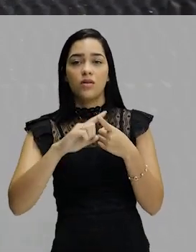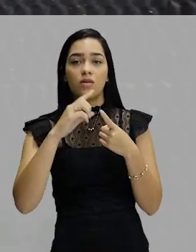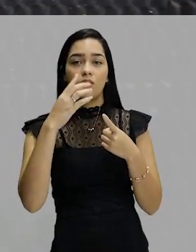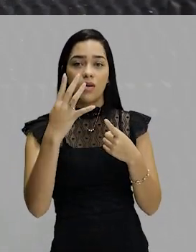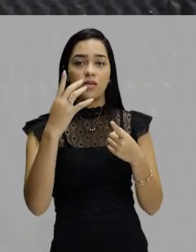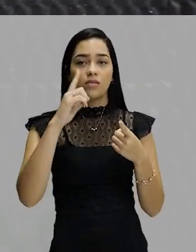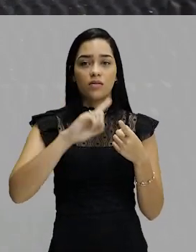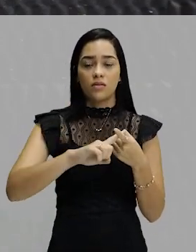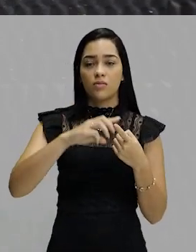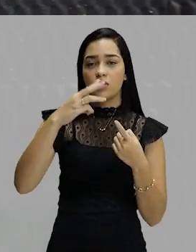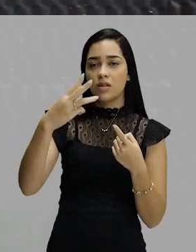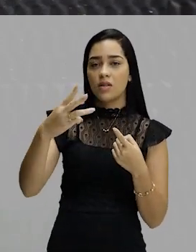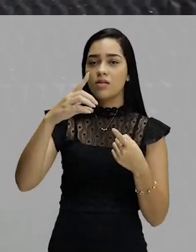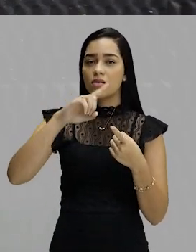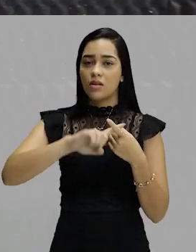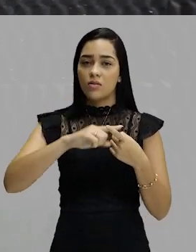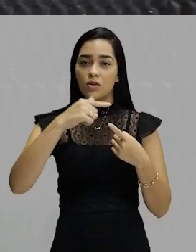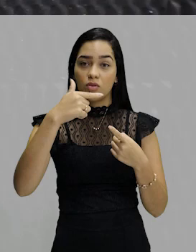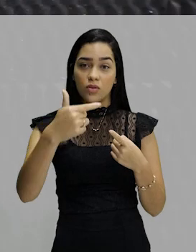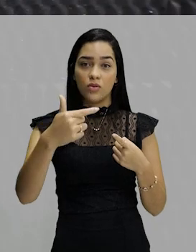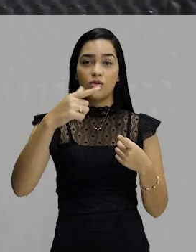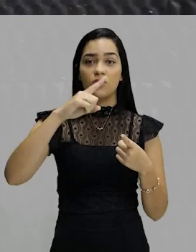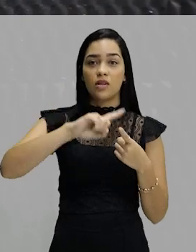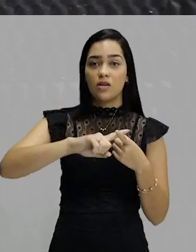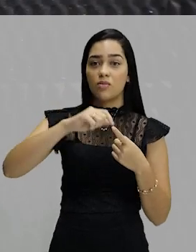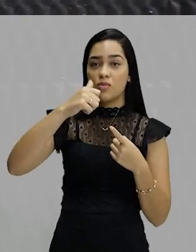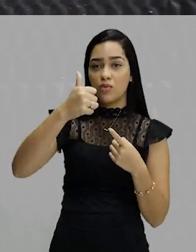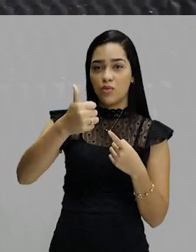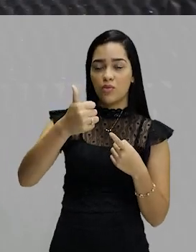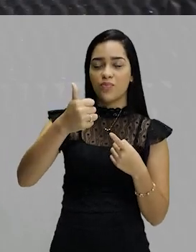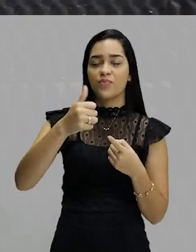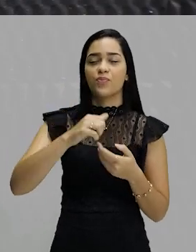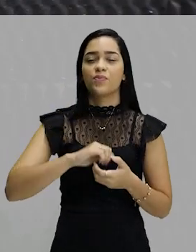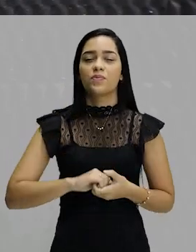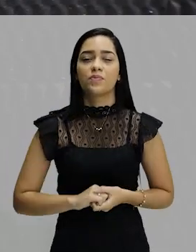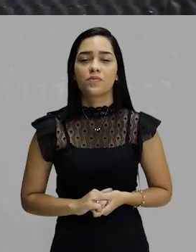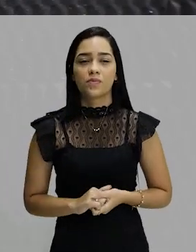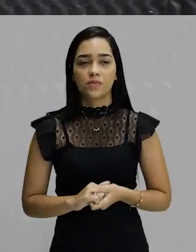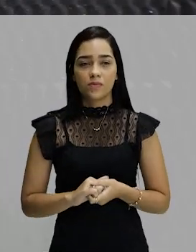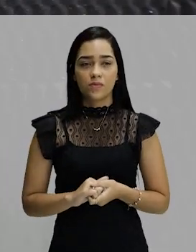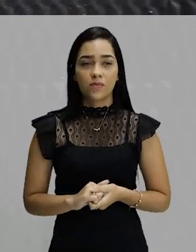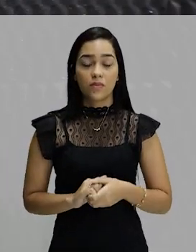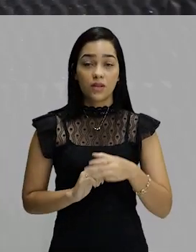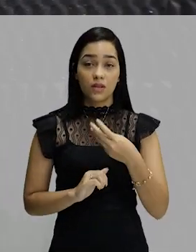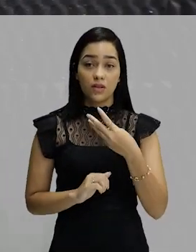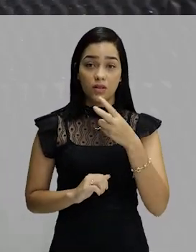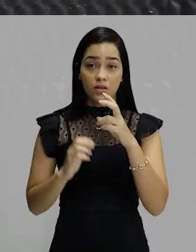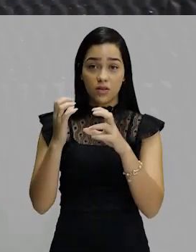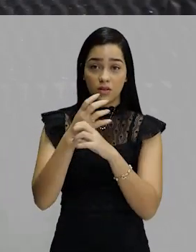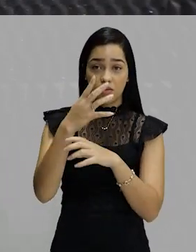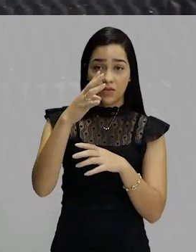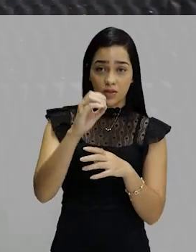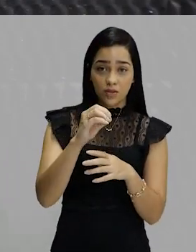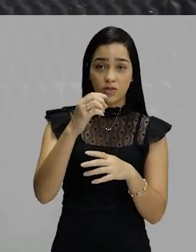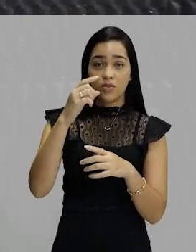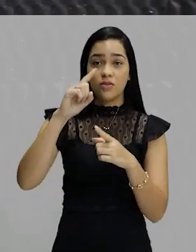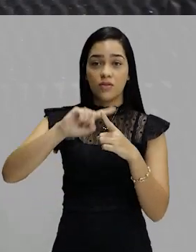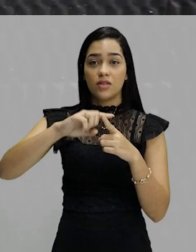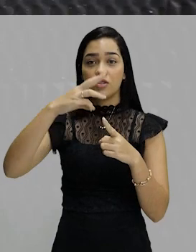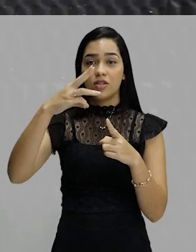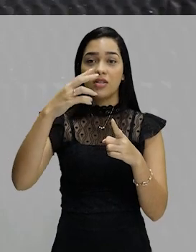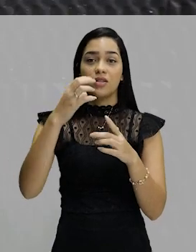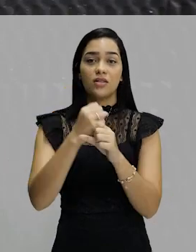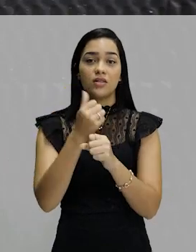por 4, multiplicado por 3, multiplicado por 2, multiplicado por 1. Está aqui 5 vezes 4, 20. 20 vezes